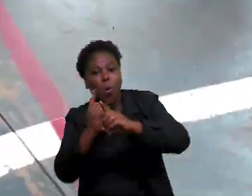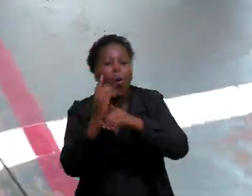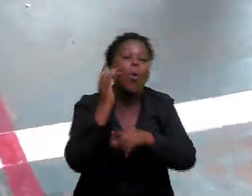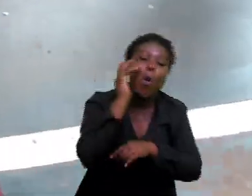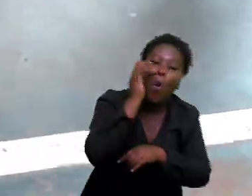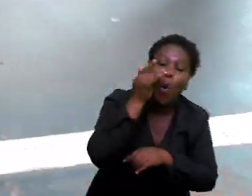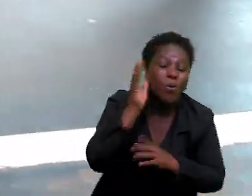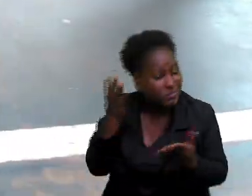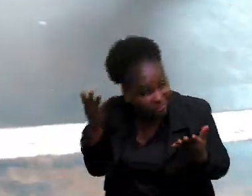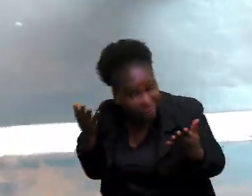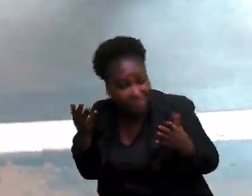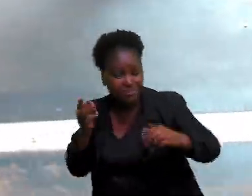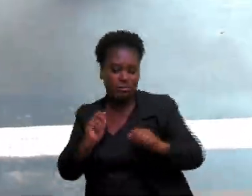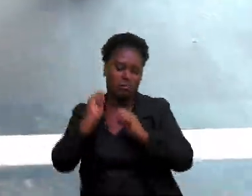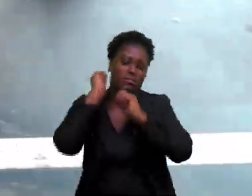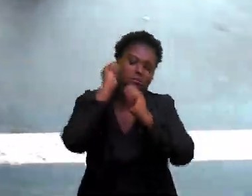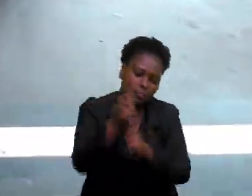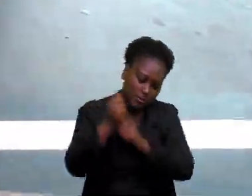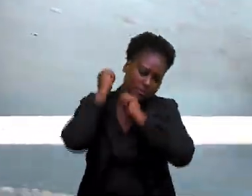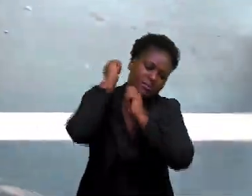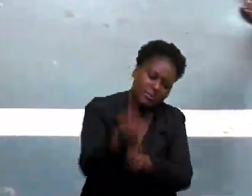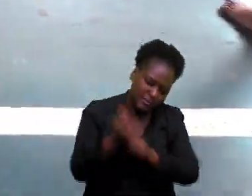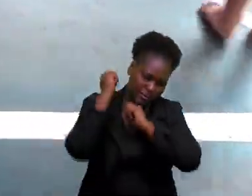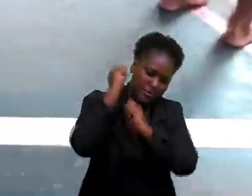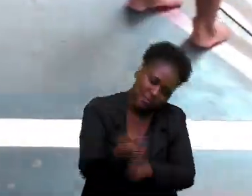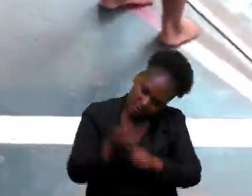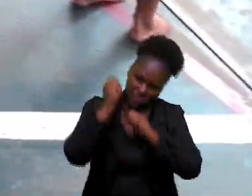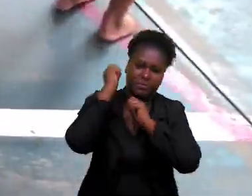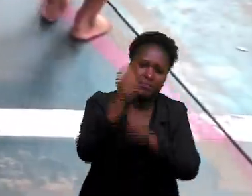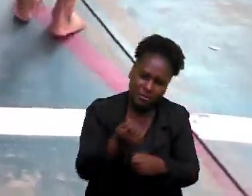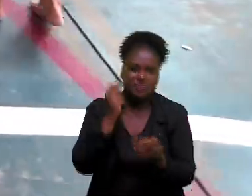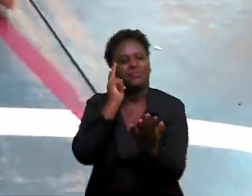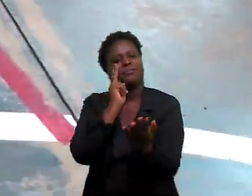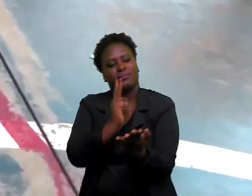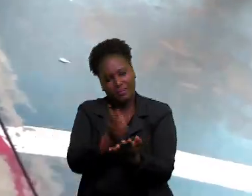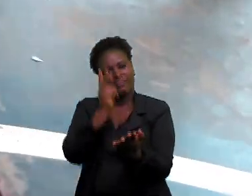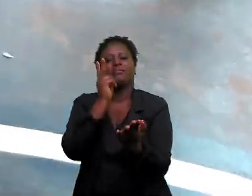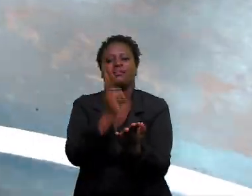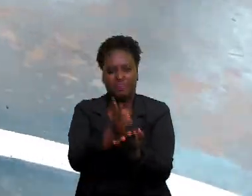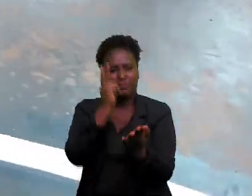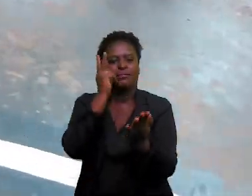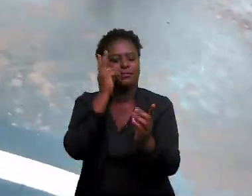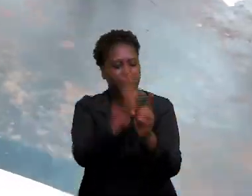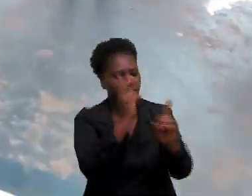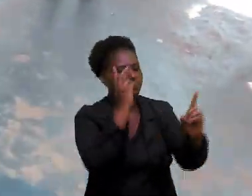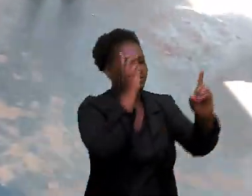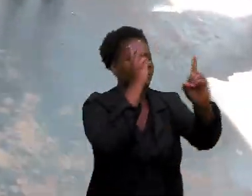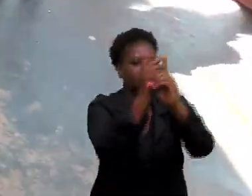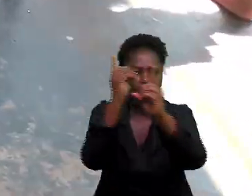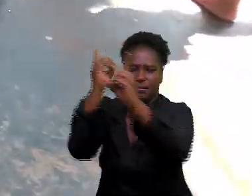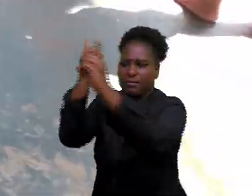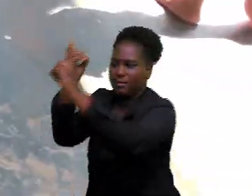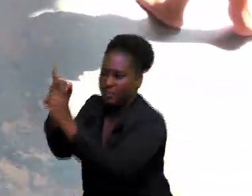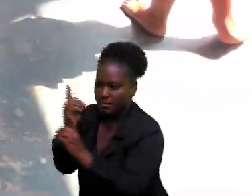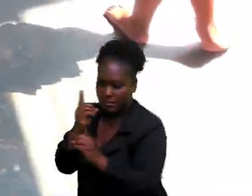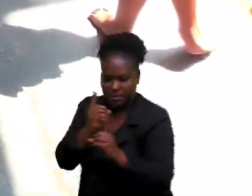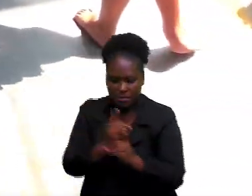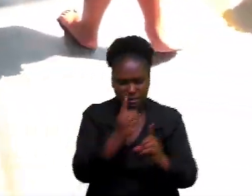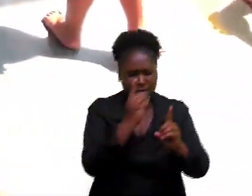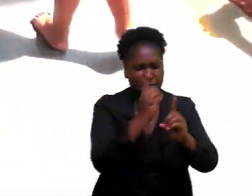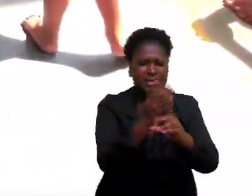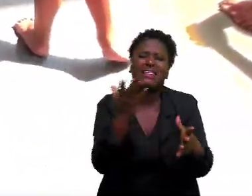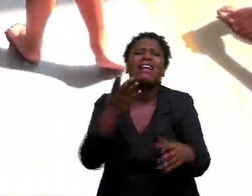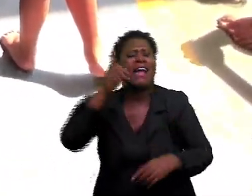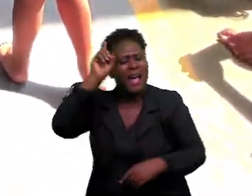Essa missão de cavar, cavar, cavar, de cavar é a nossa